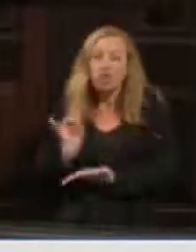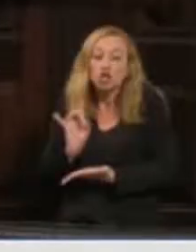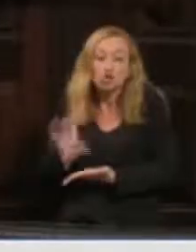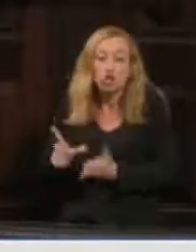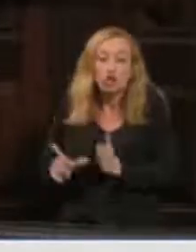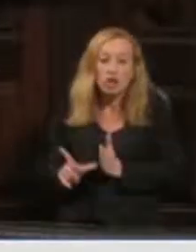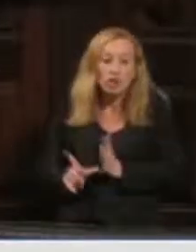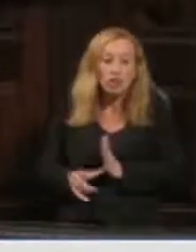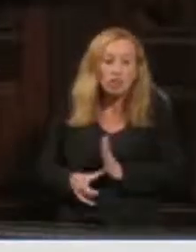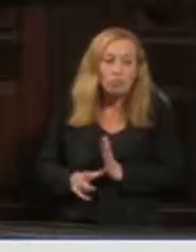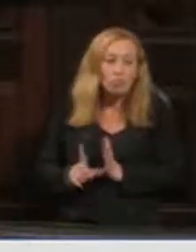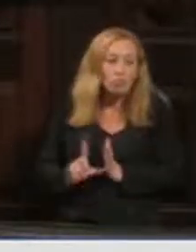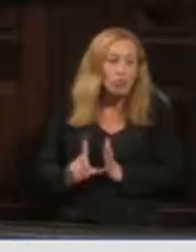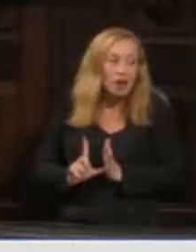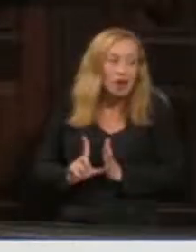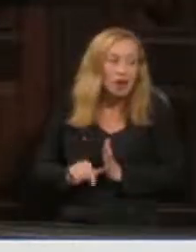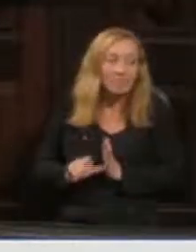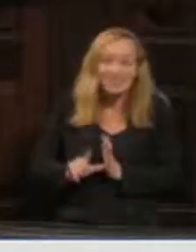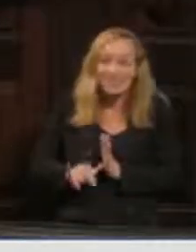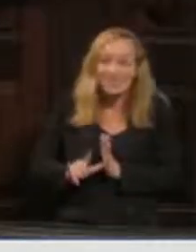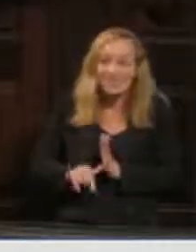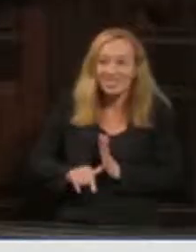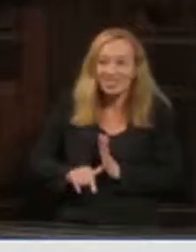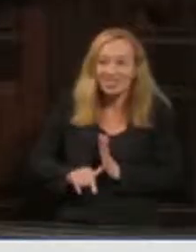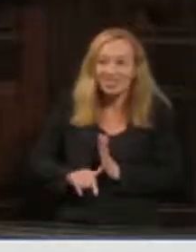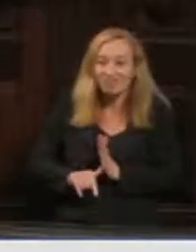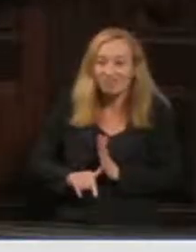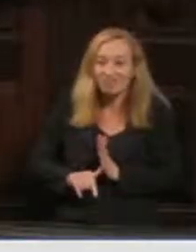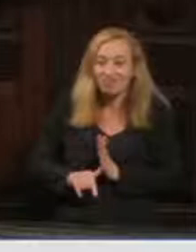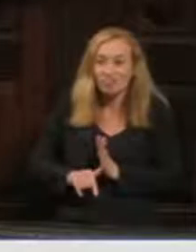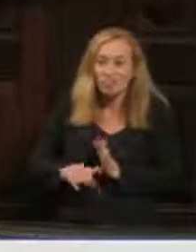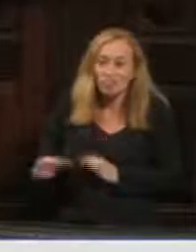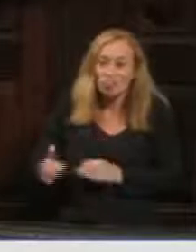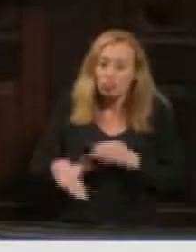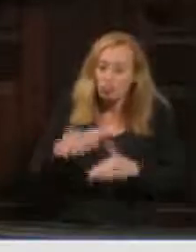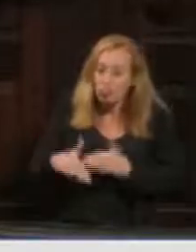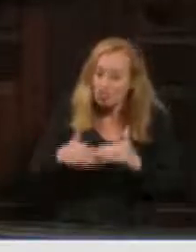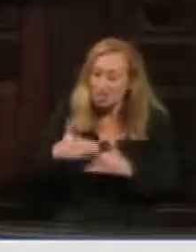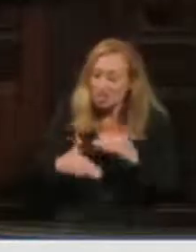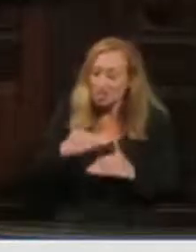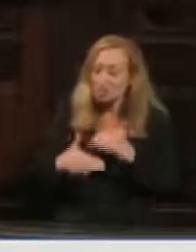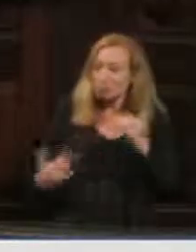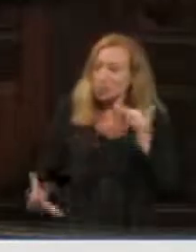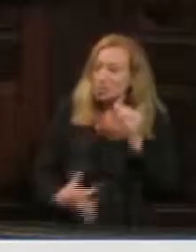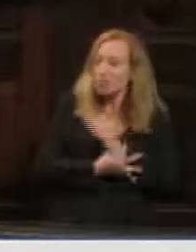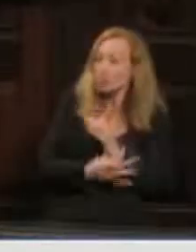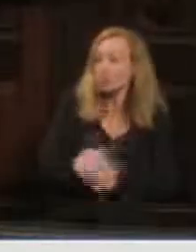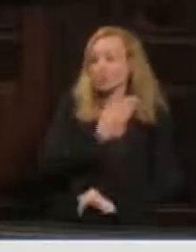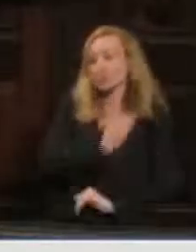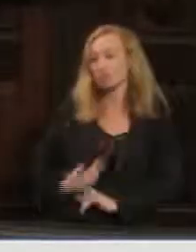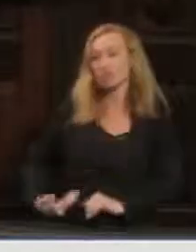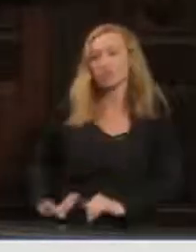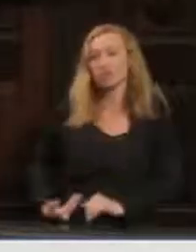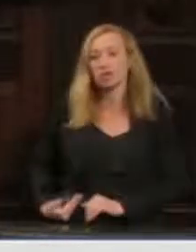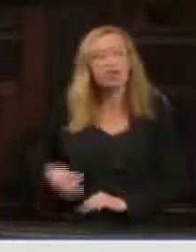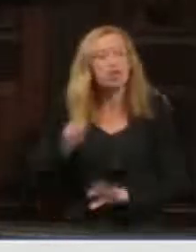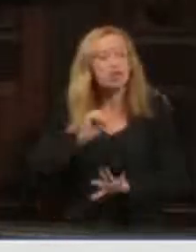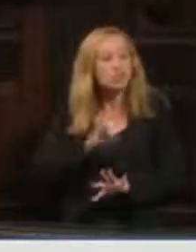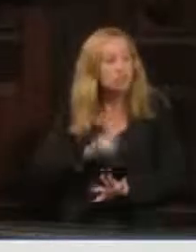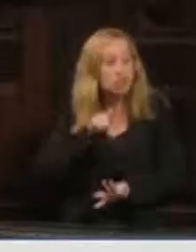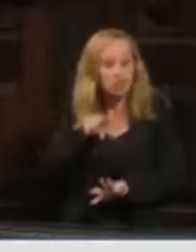processo de votação, mas ela atrasa o processo de segurança para a população. Se vocês forem